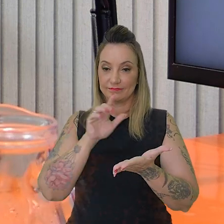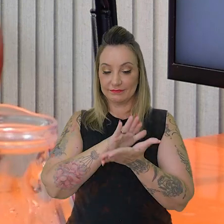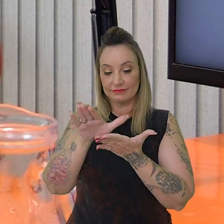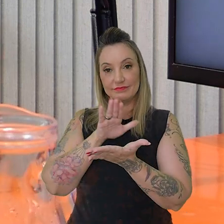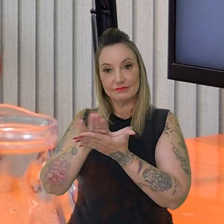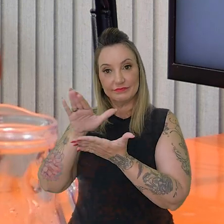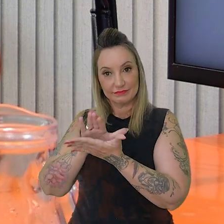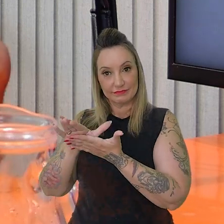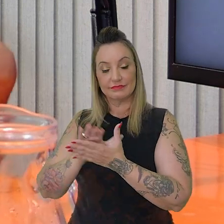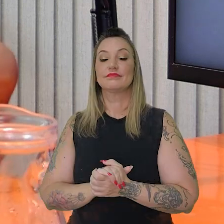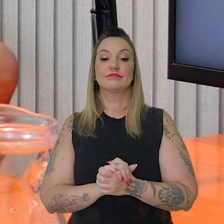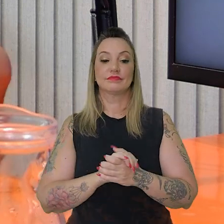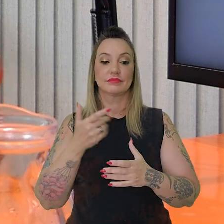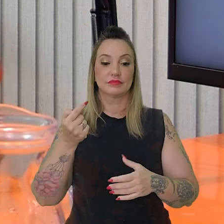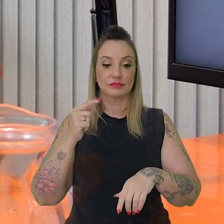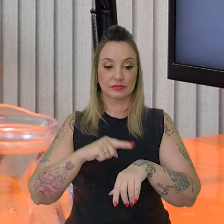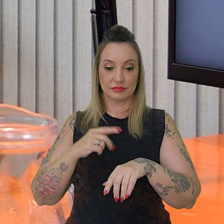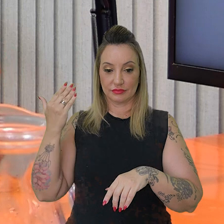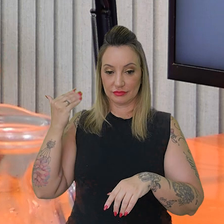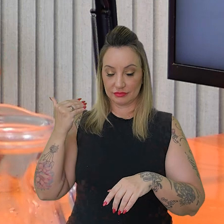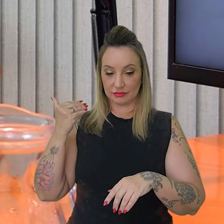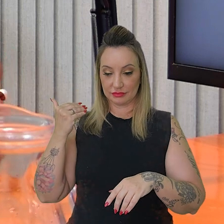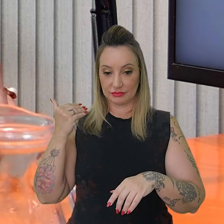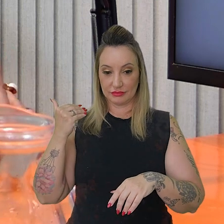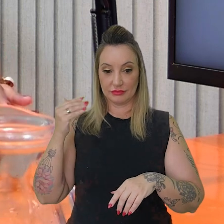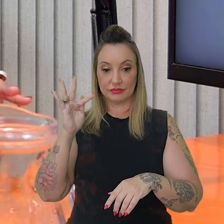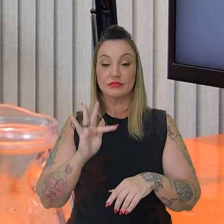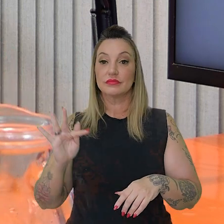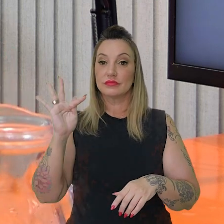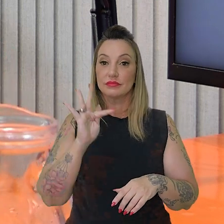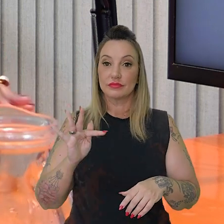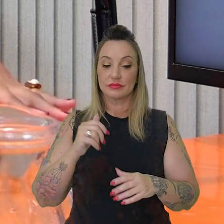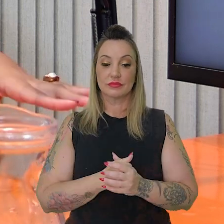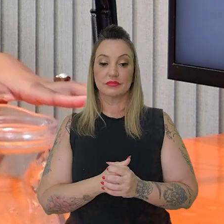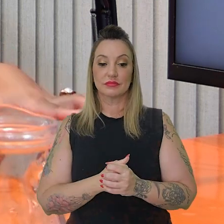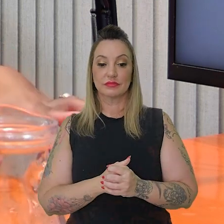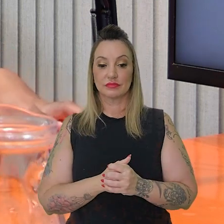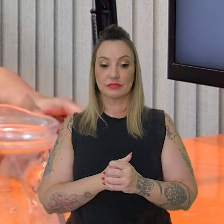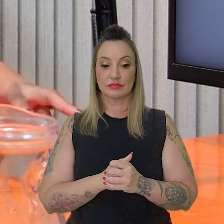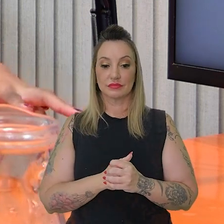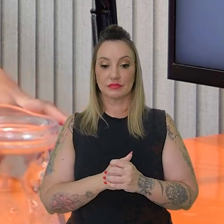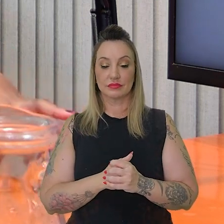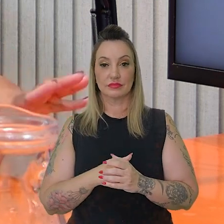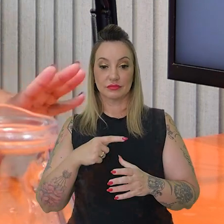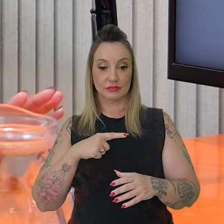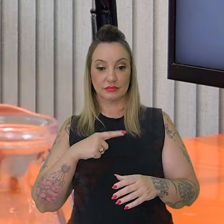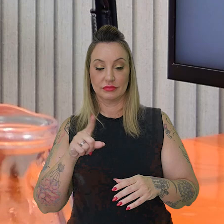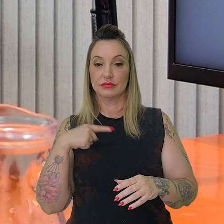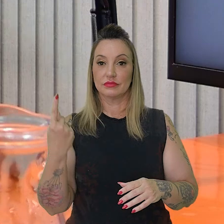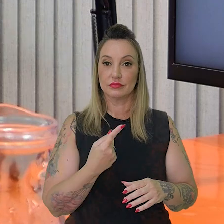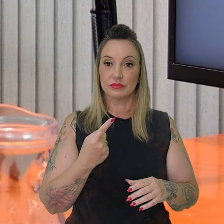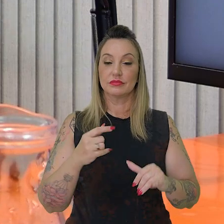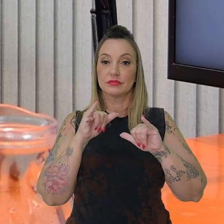e até recente eu tava no no no faculdade na lista na faculdade né agência